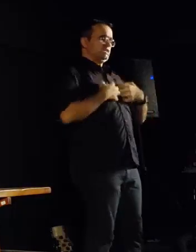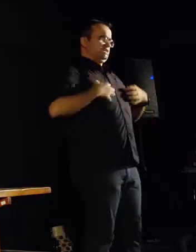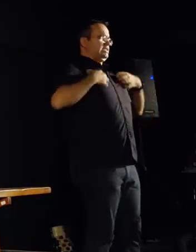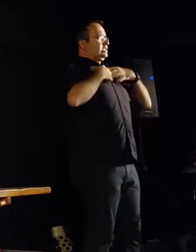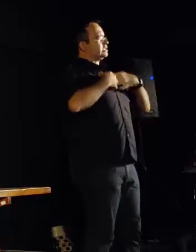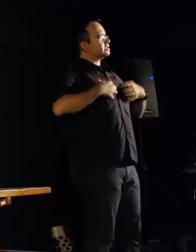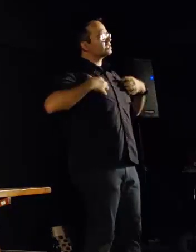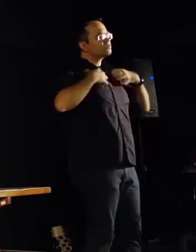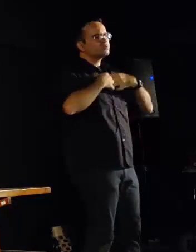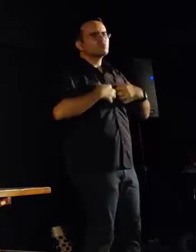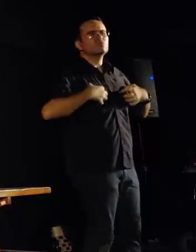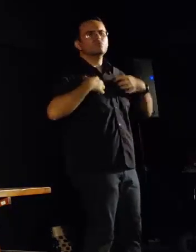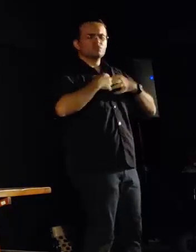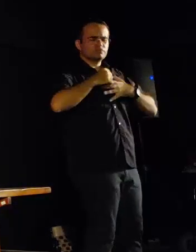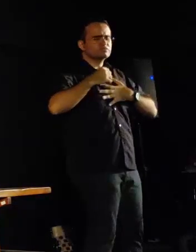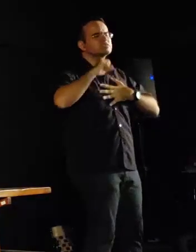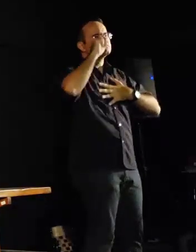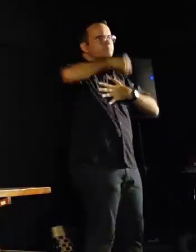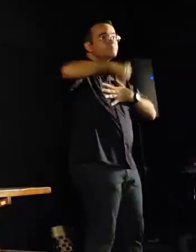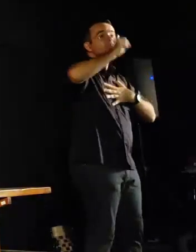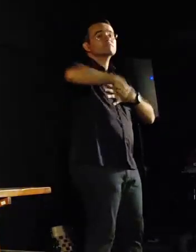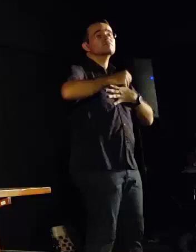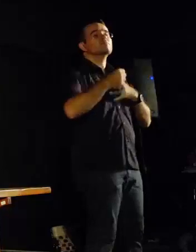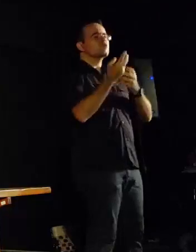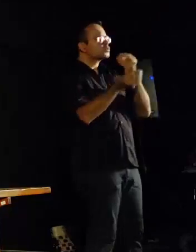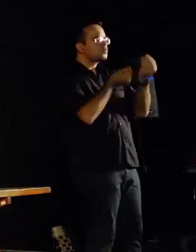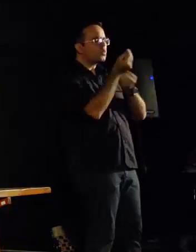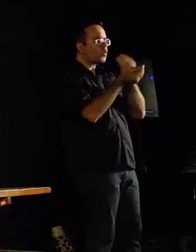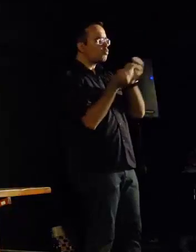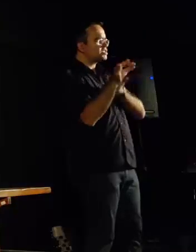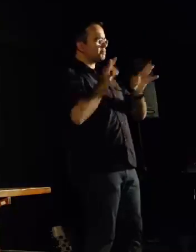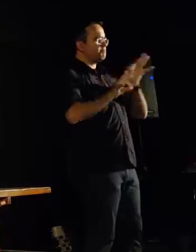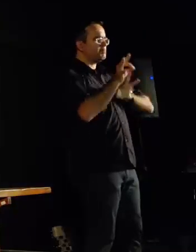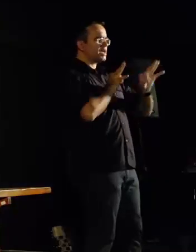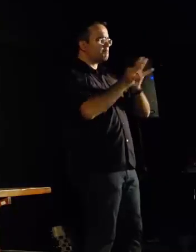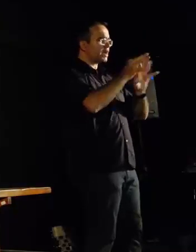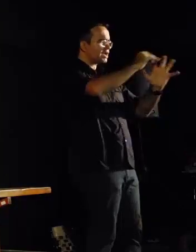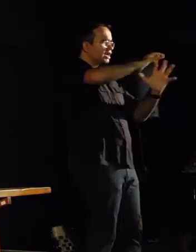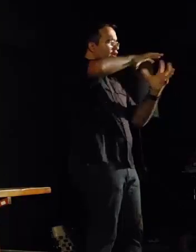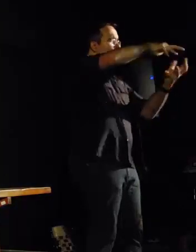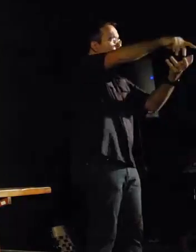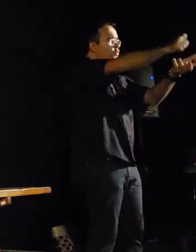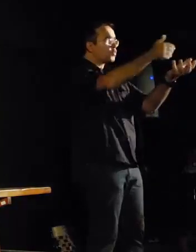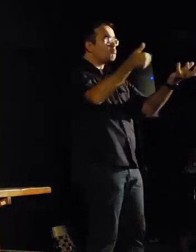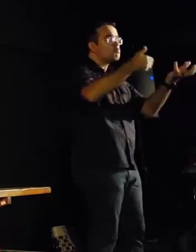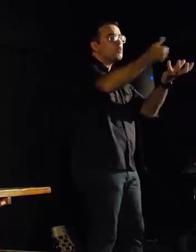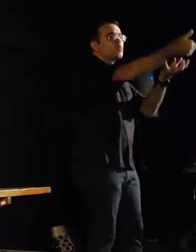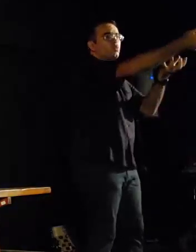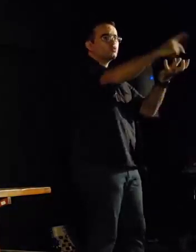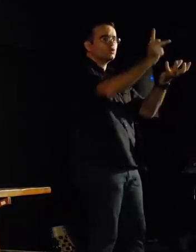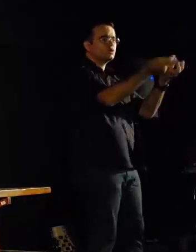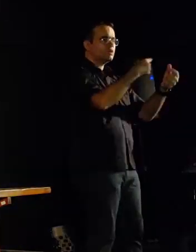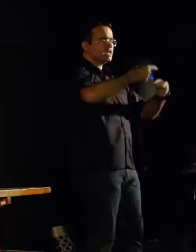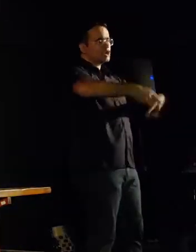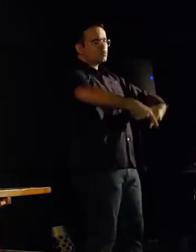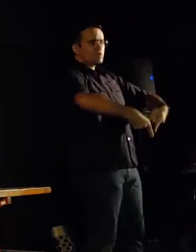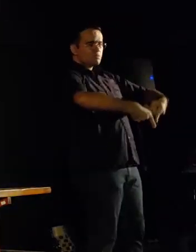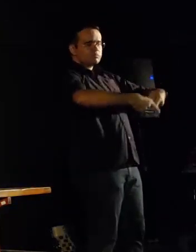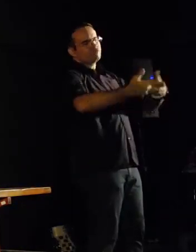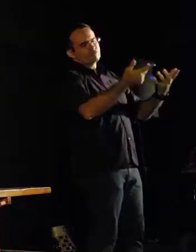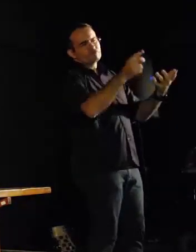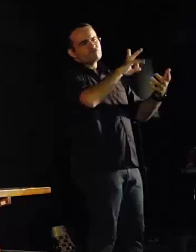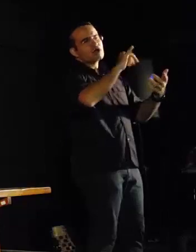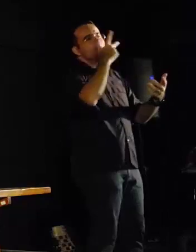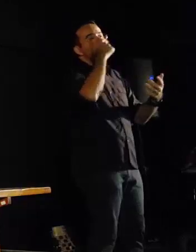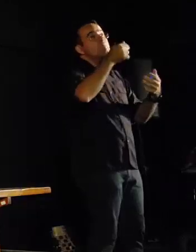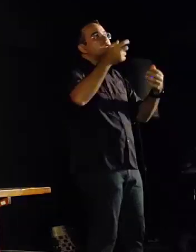toma, não é? Como a gente se prepara para um mundo por vir, para uma luta por vir, quando todos os